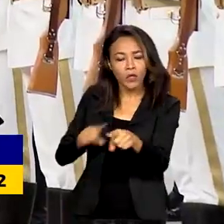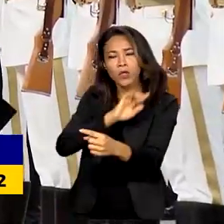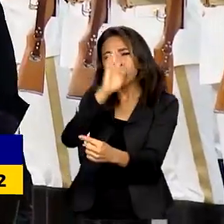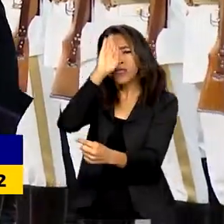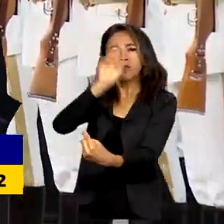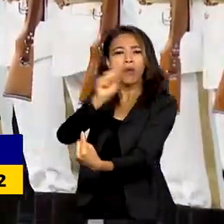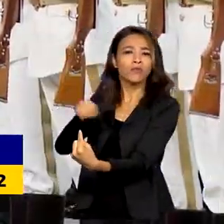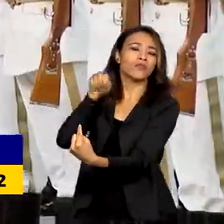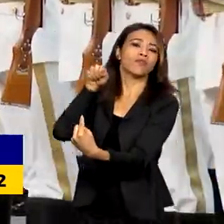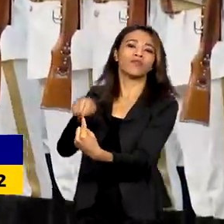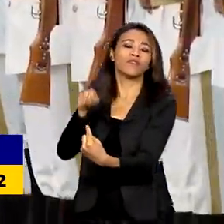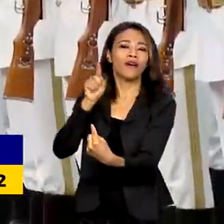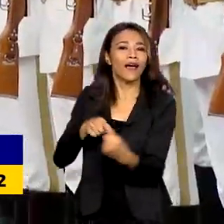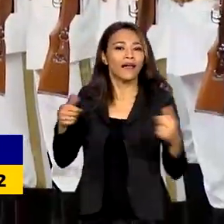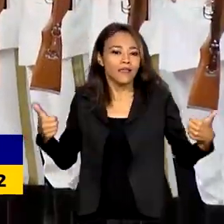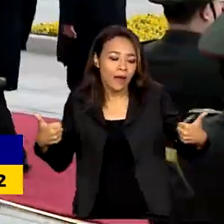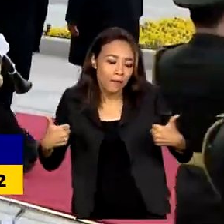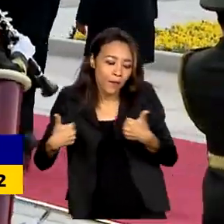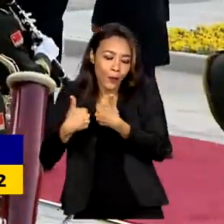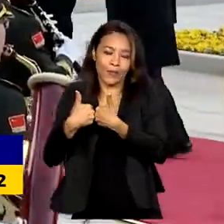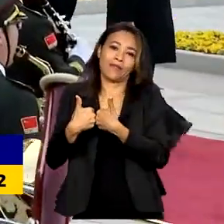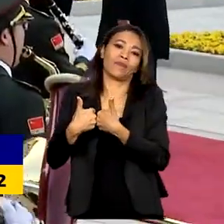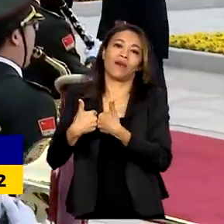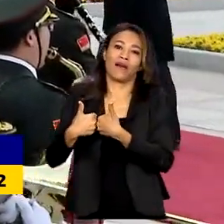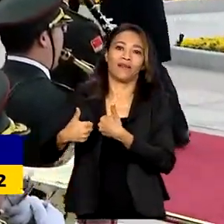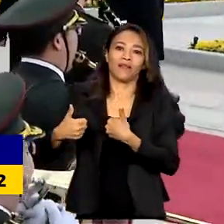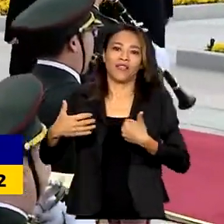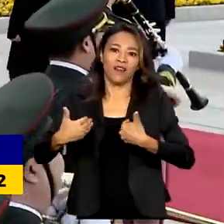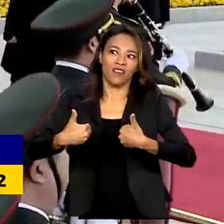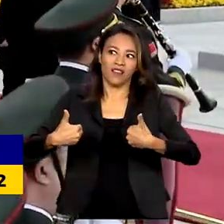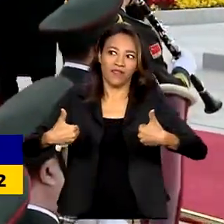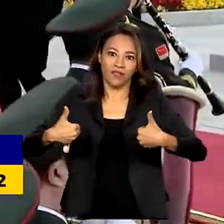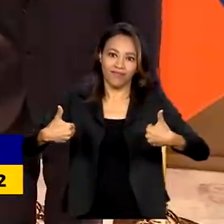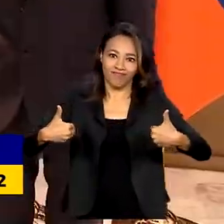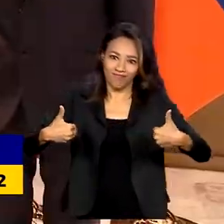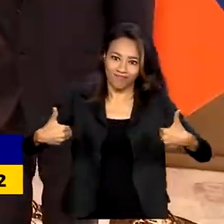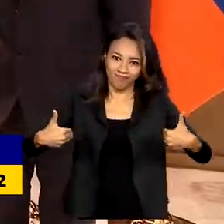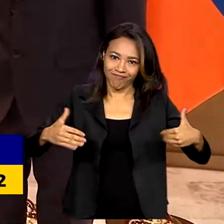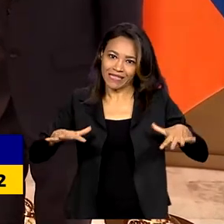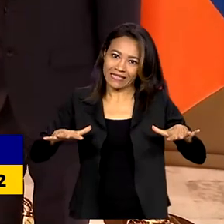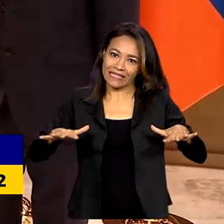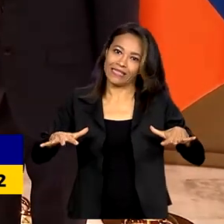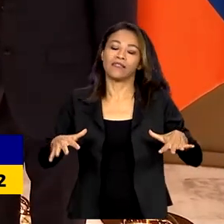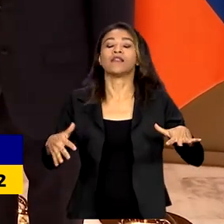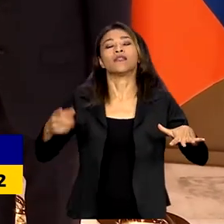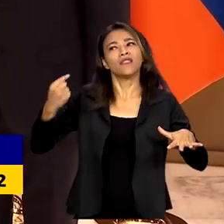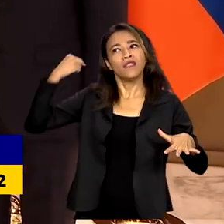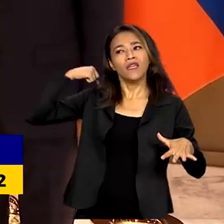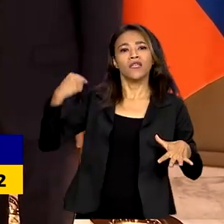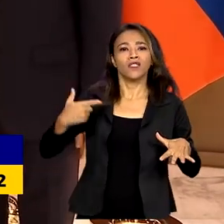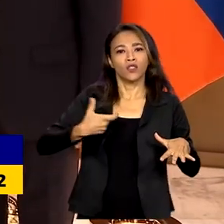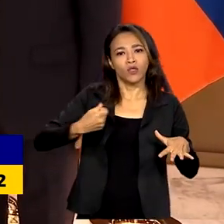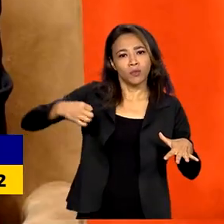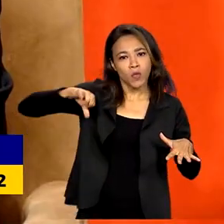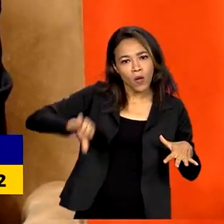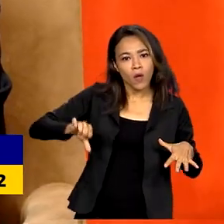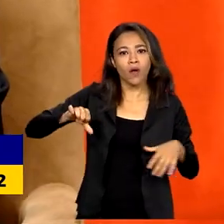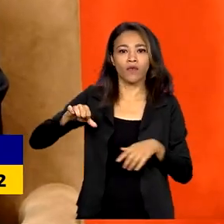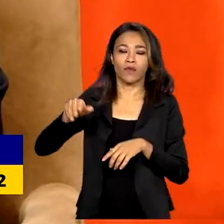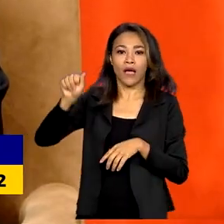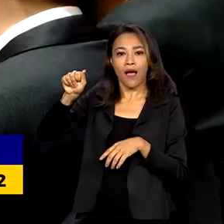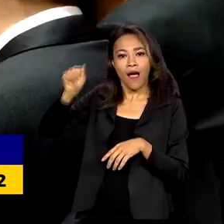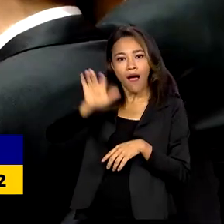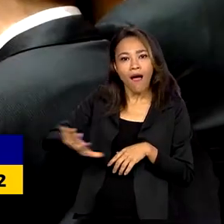a reaproximação das duas nações, que esteve estremecida nos últimos anos. Desde 2009, o país asiático é o